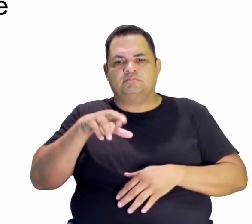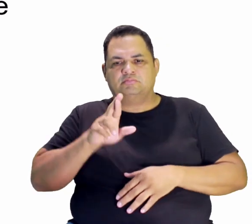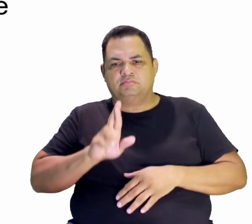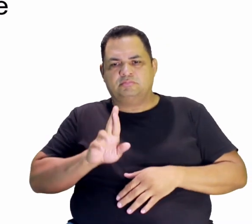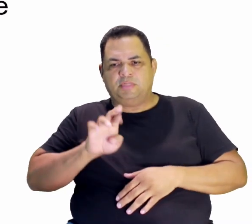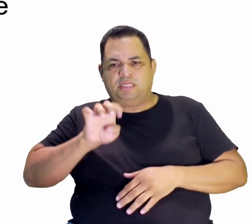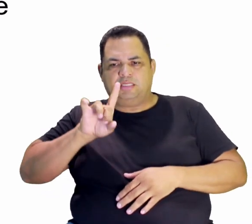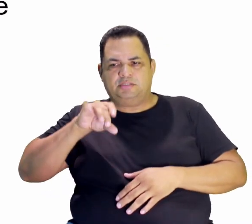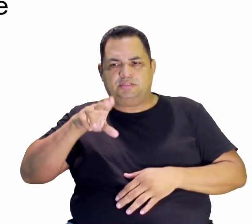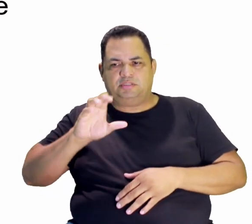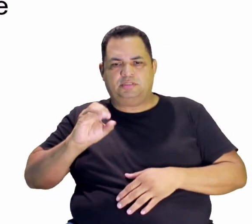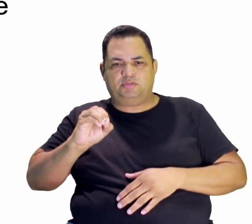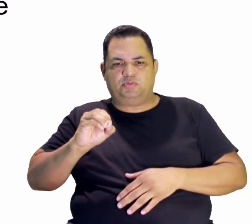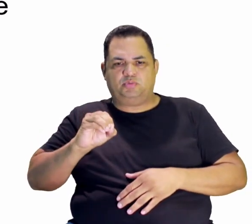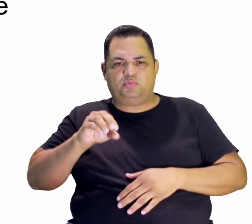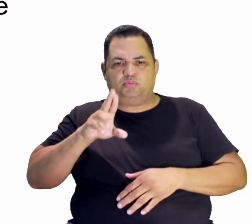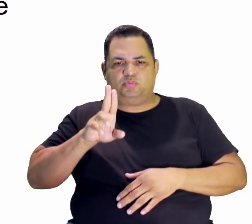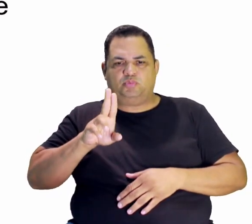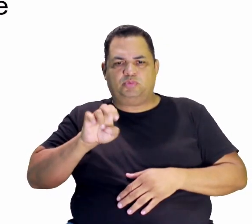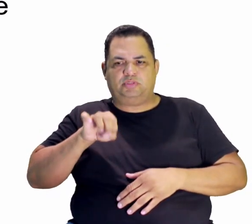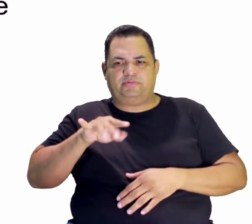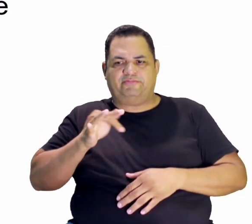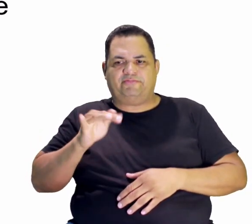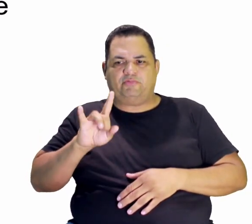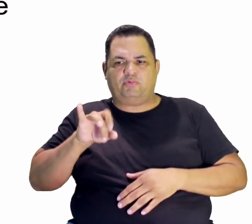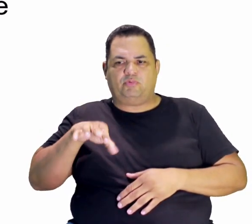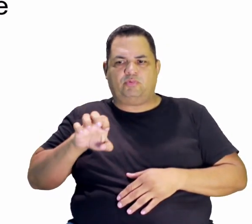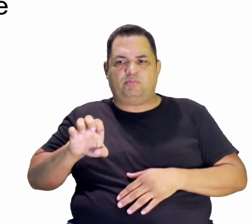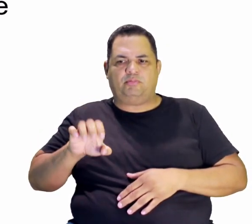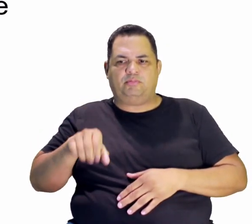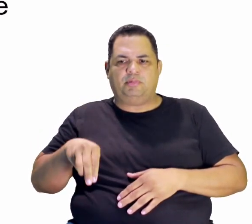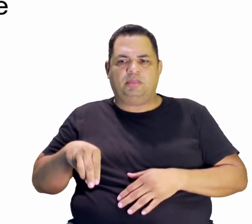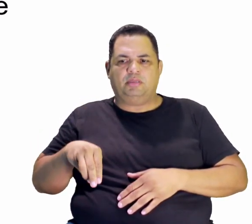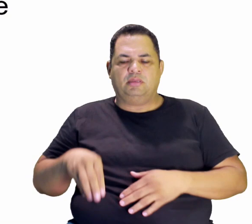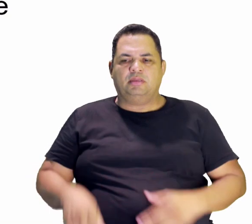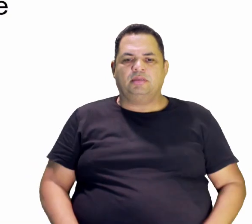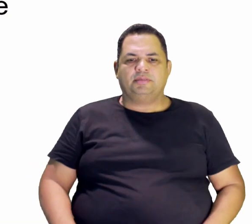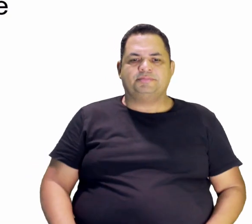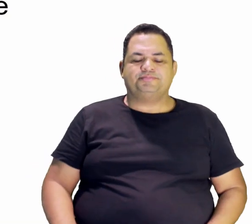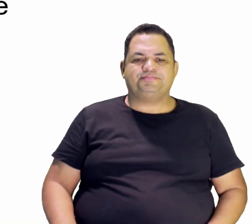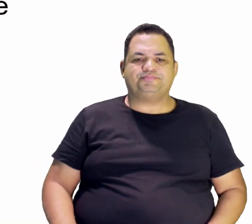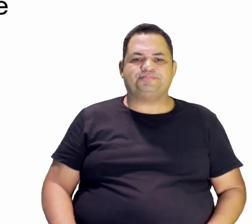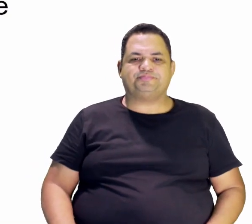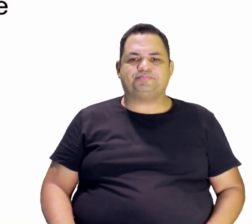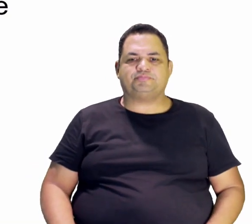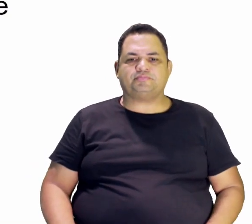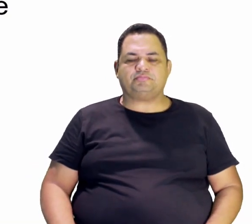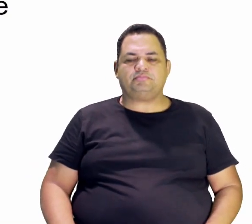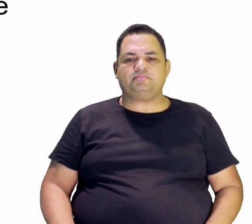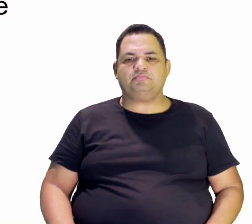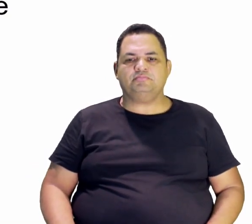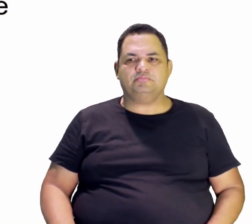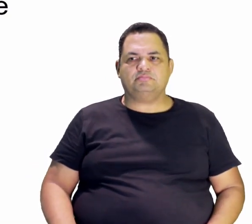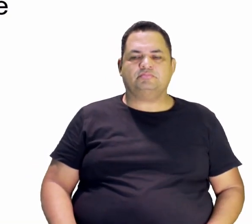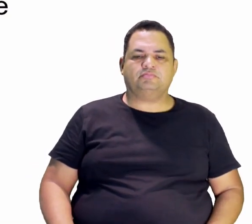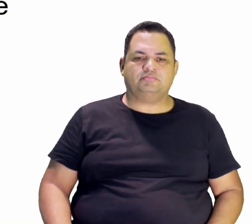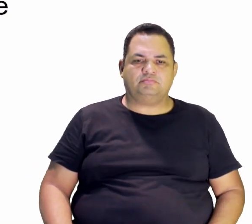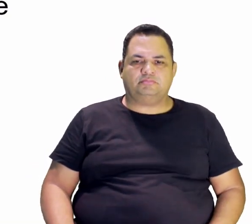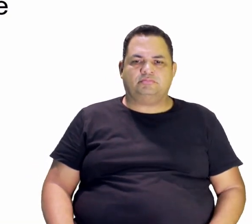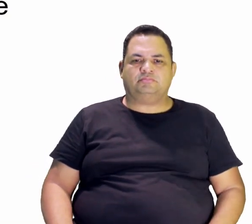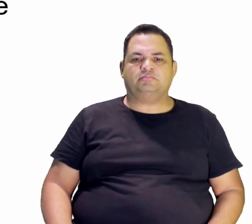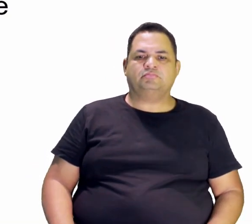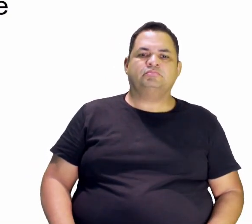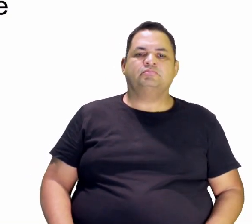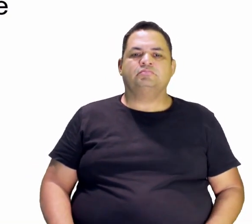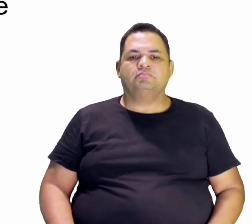retilíneo uniforme. Se não, o movimento curvilíneo circular uniforme tem